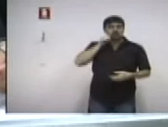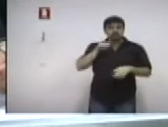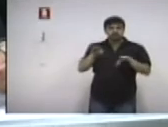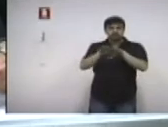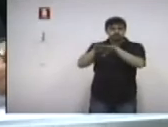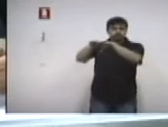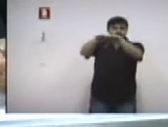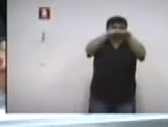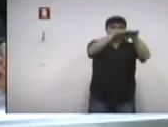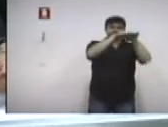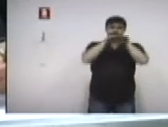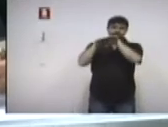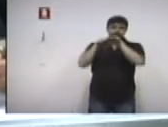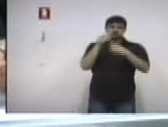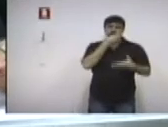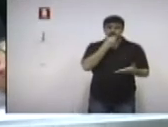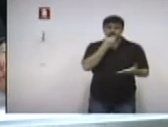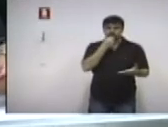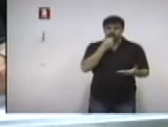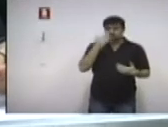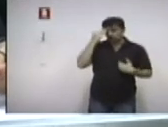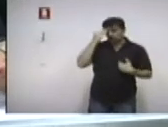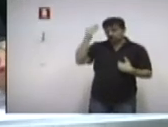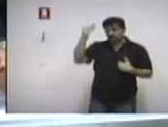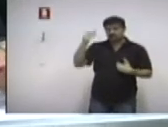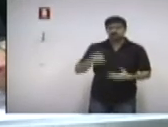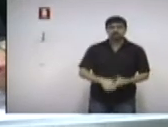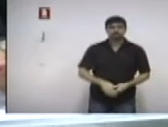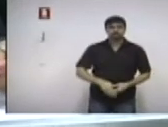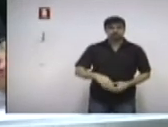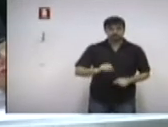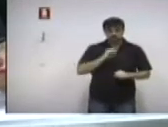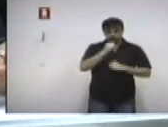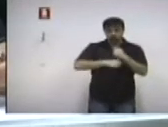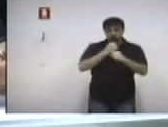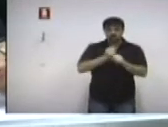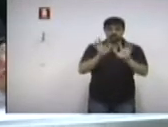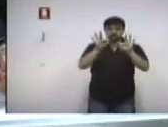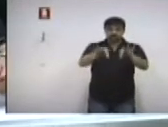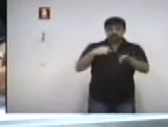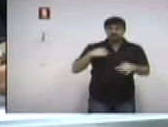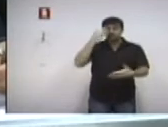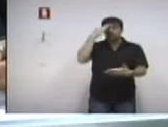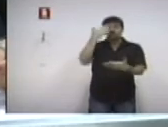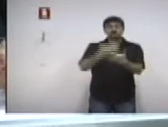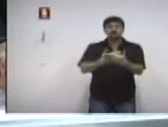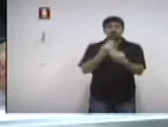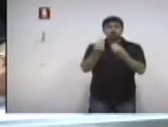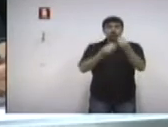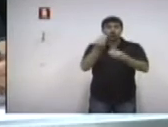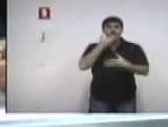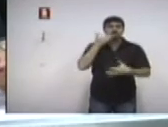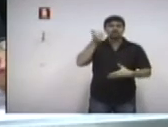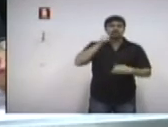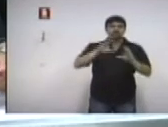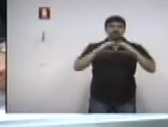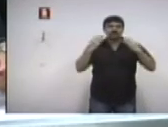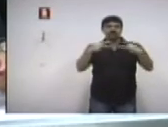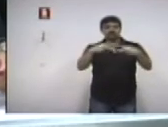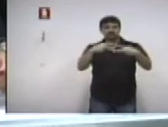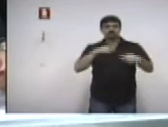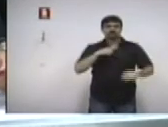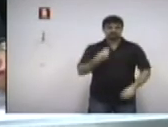política meu muito obrigado a encerrar o ano acredito que só vamos ter melhorias aqui dentro e